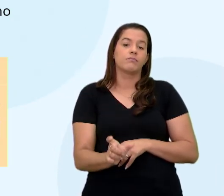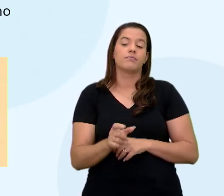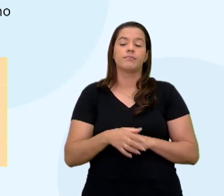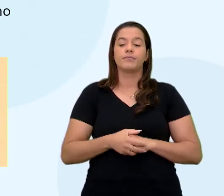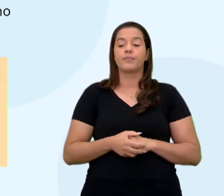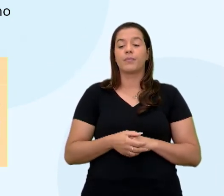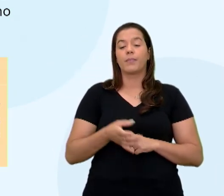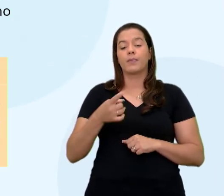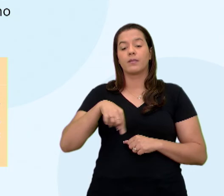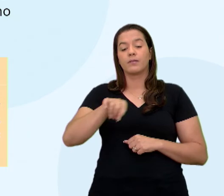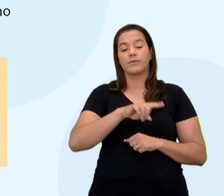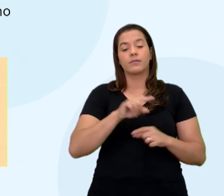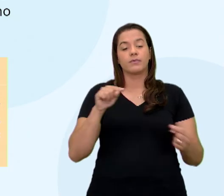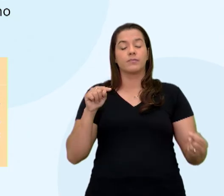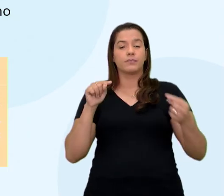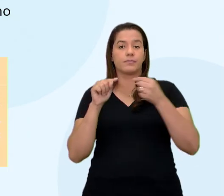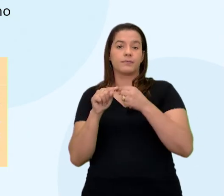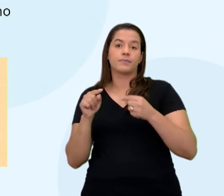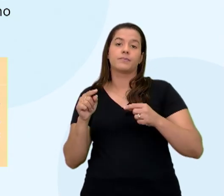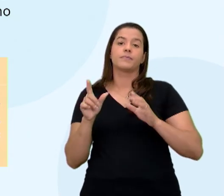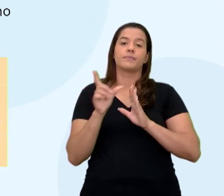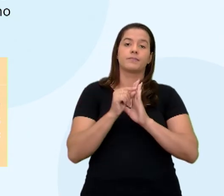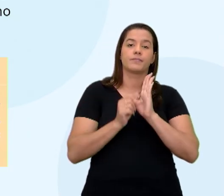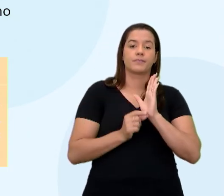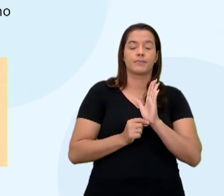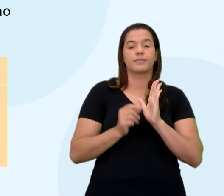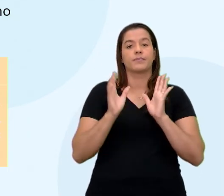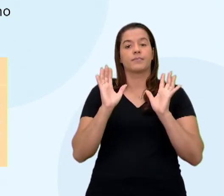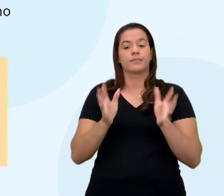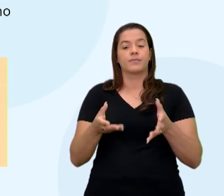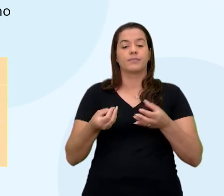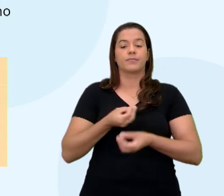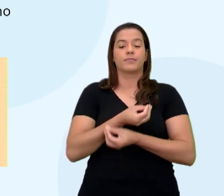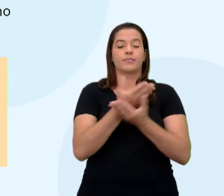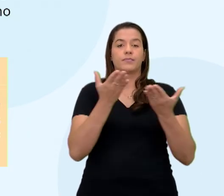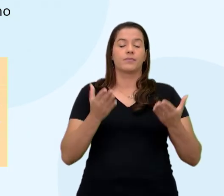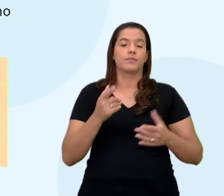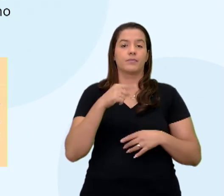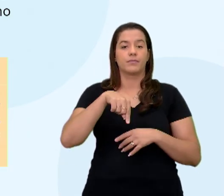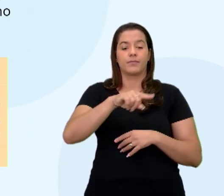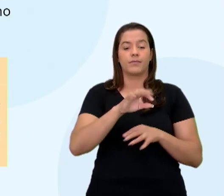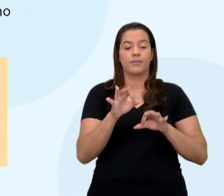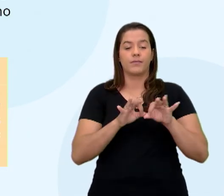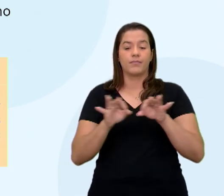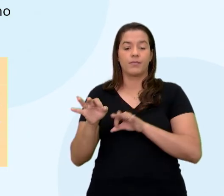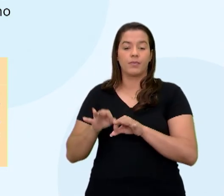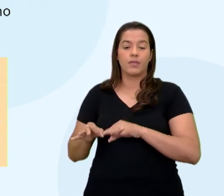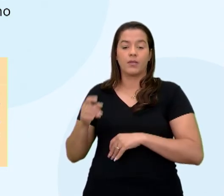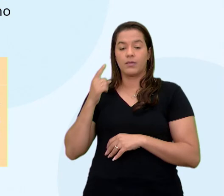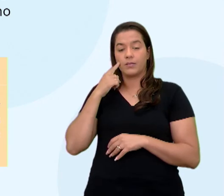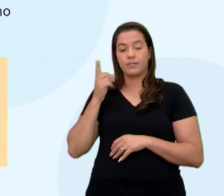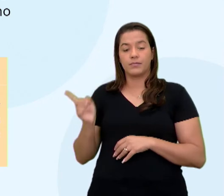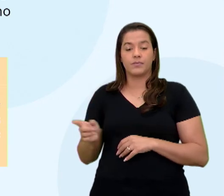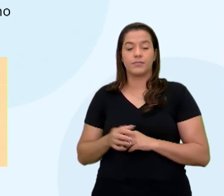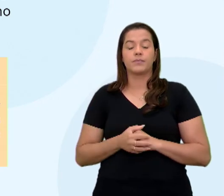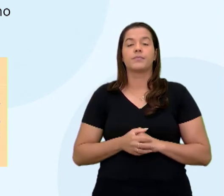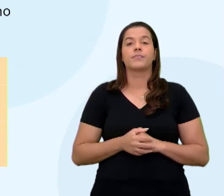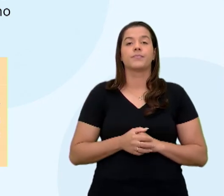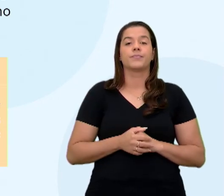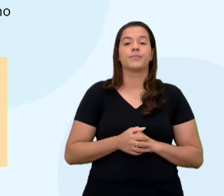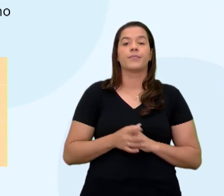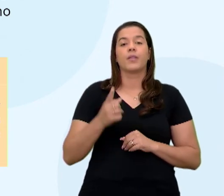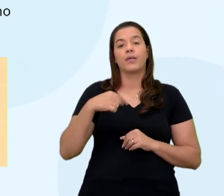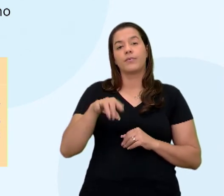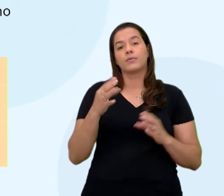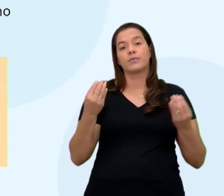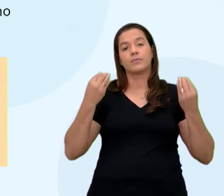de forma analógica, né? Já passamos até essa ferramenta em aulas anteriores, é só procurar lá no mapa ou nas aulas. Incluo no